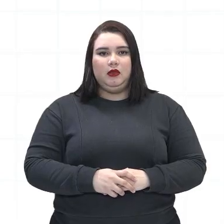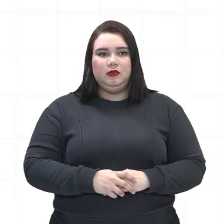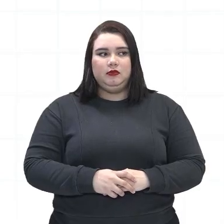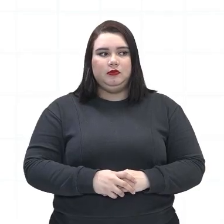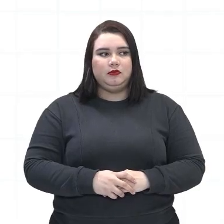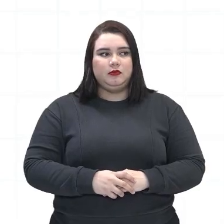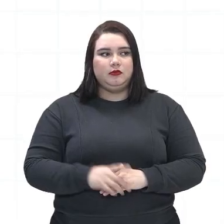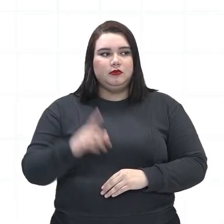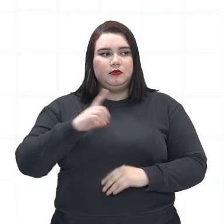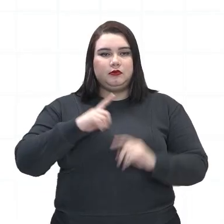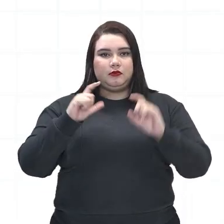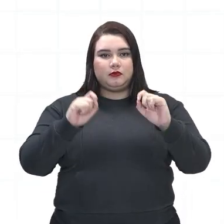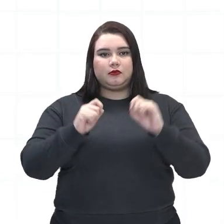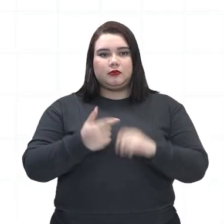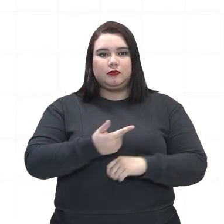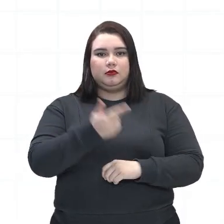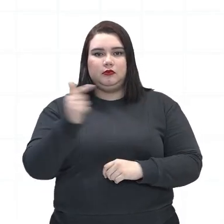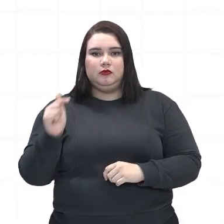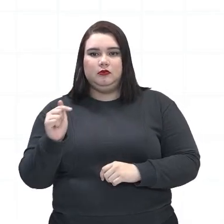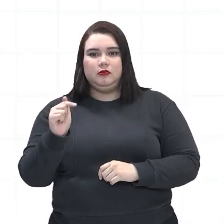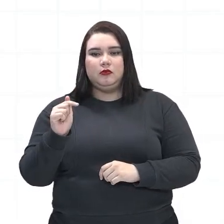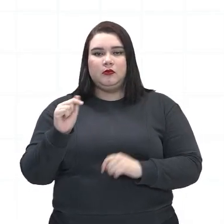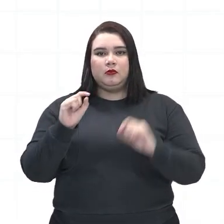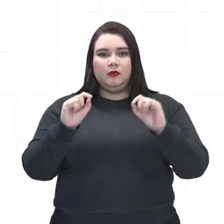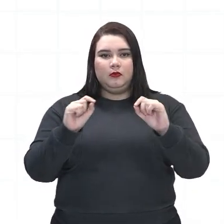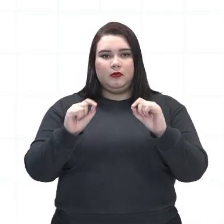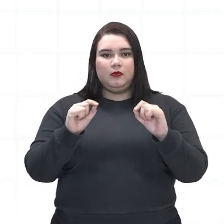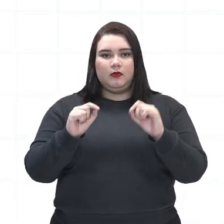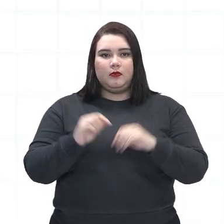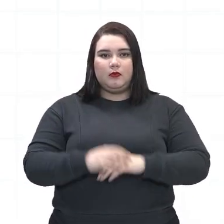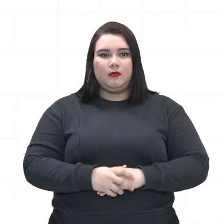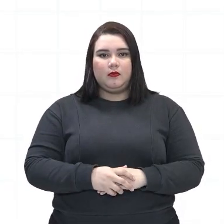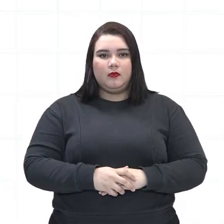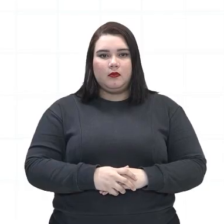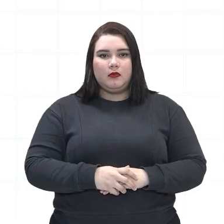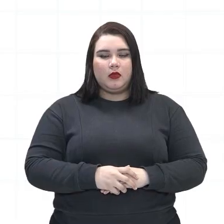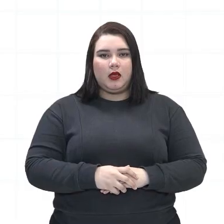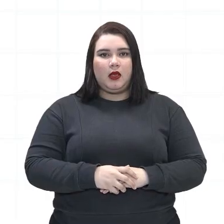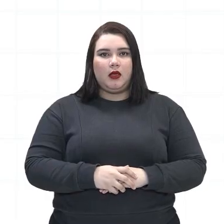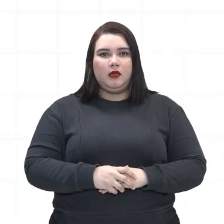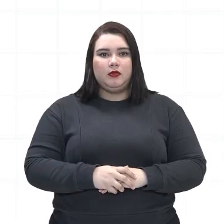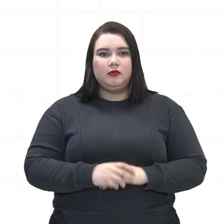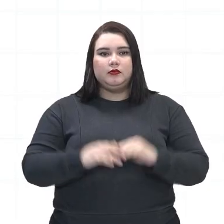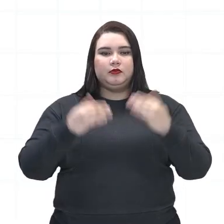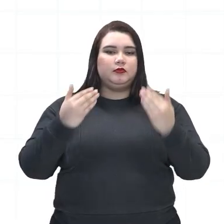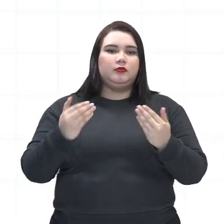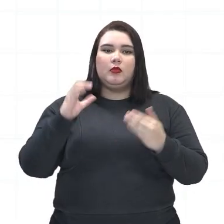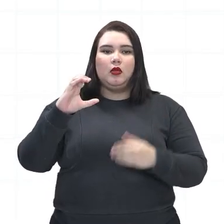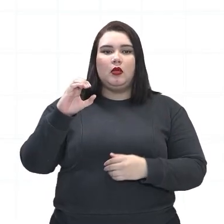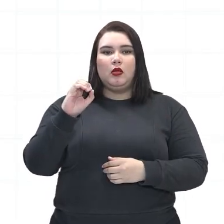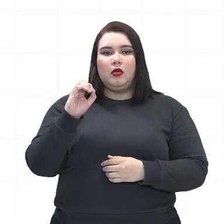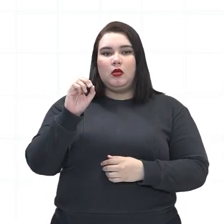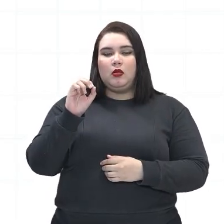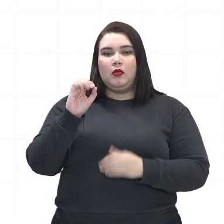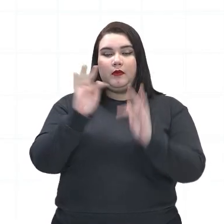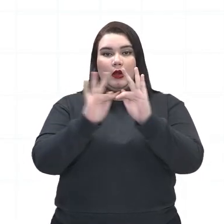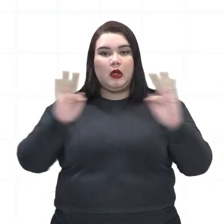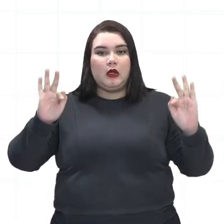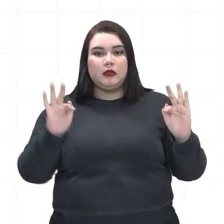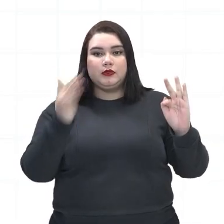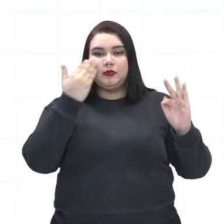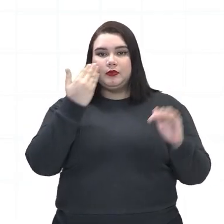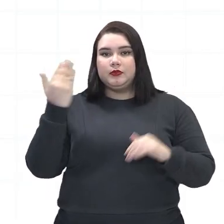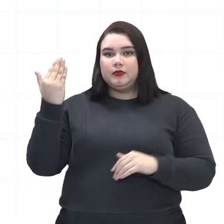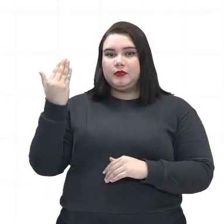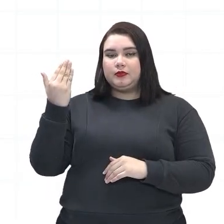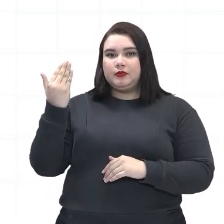Então, a próxima que nós temos aqui, né, é uma pergunta. Could you please bring me a cup of coffee? Could you please bring